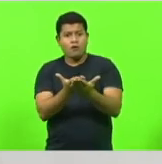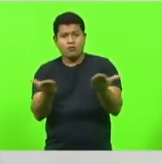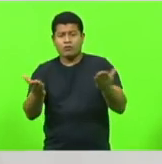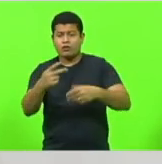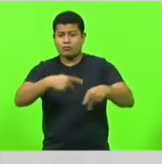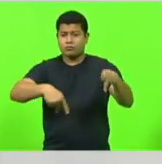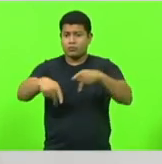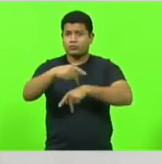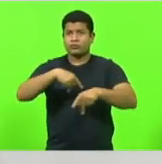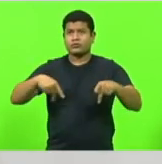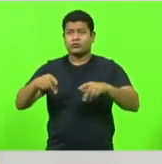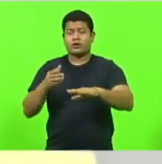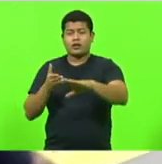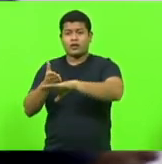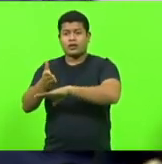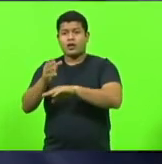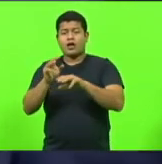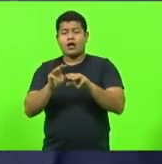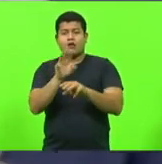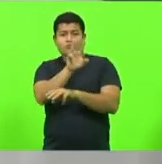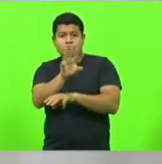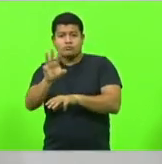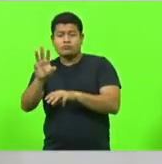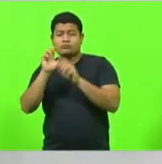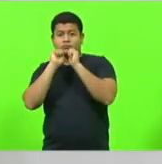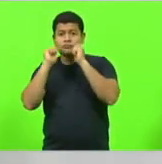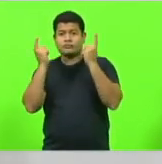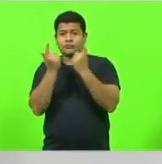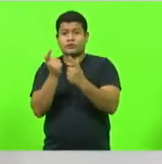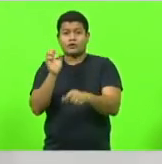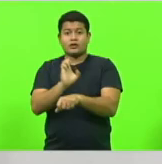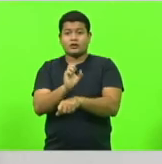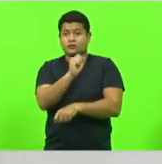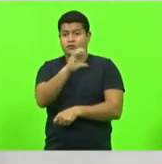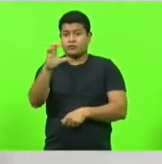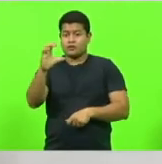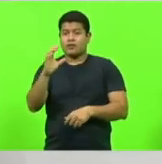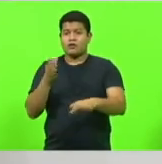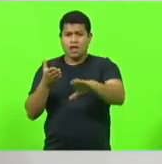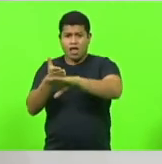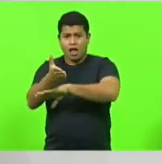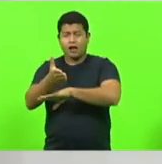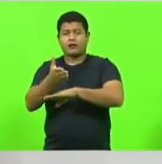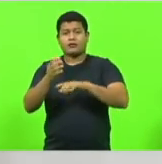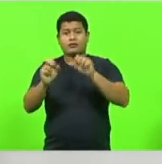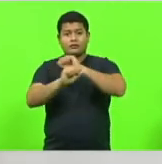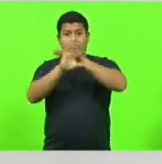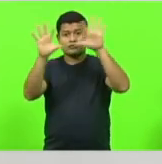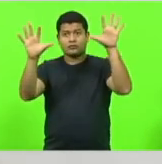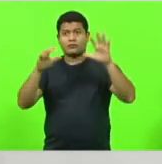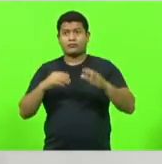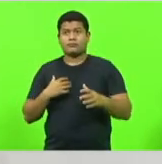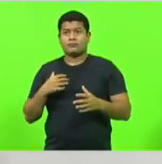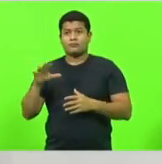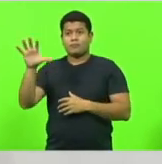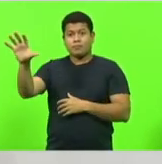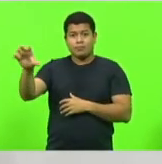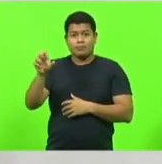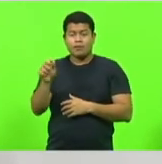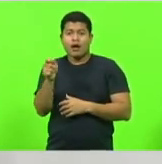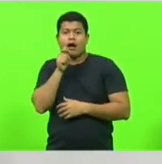lá, portal da Assembleia Legislativa do Estado de Santa Catarina. Entra lá, pega as reportagens das